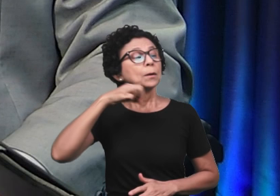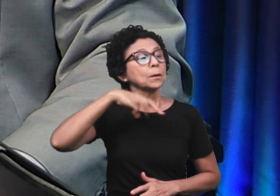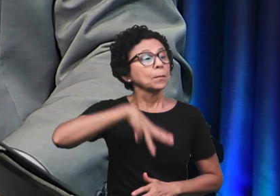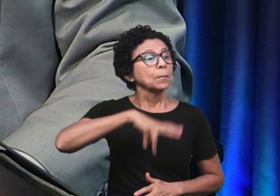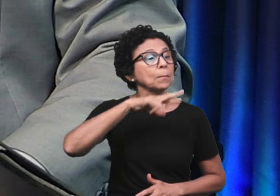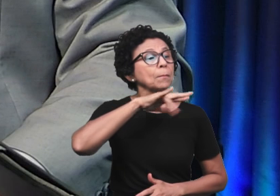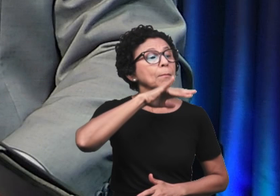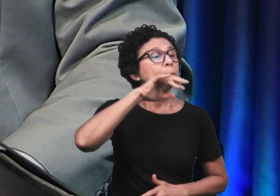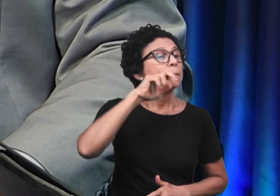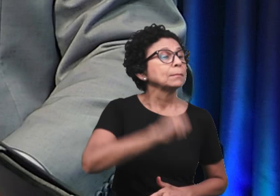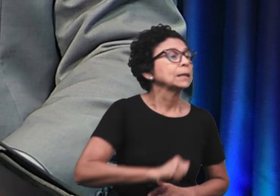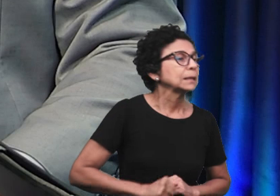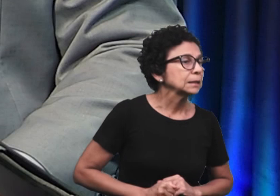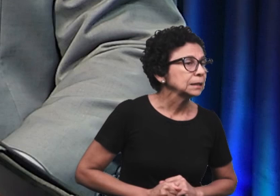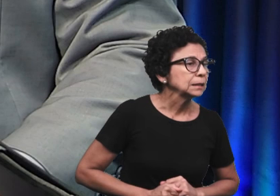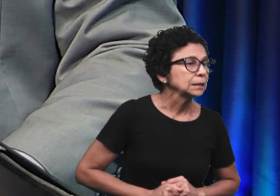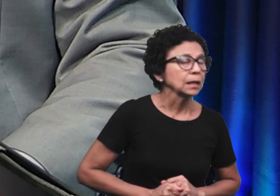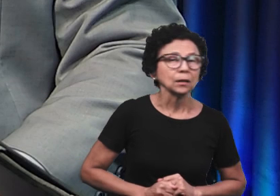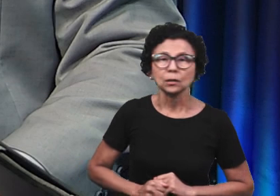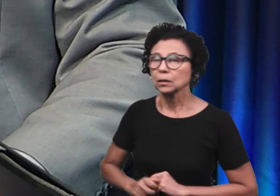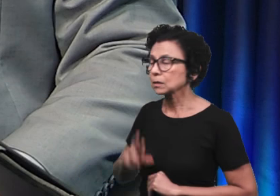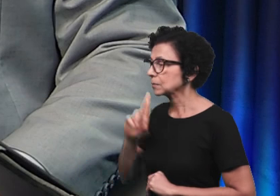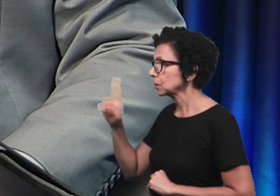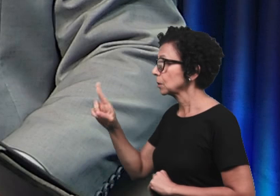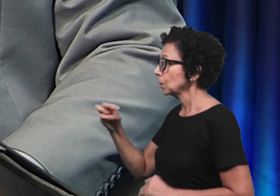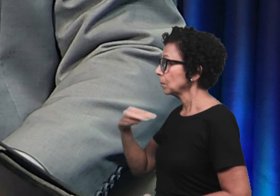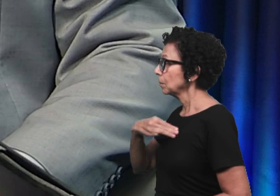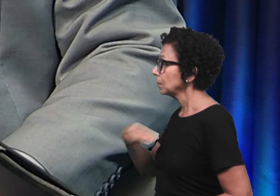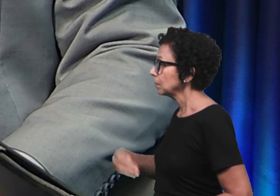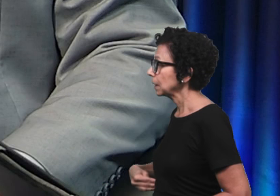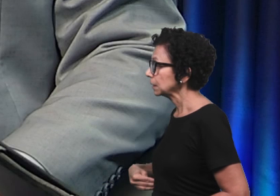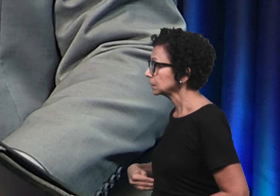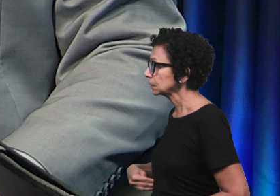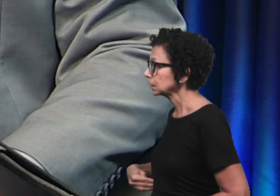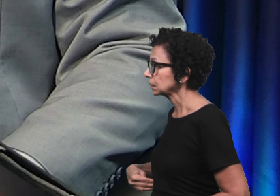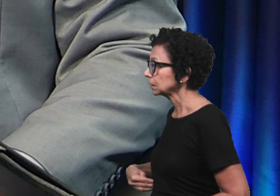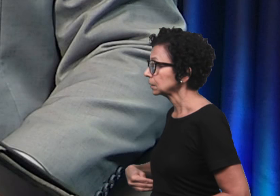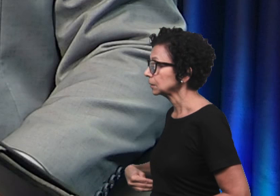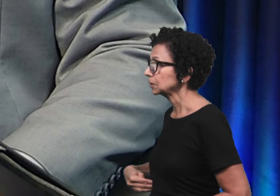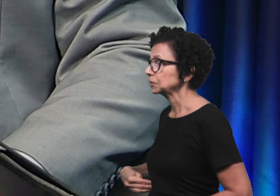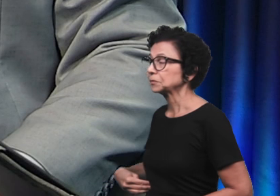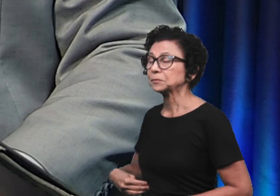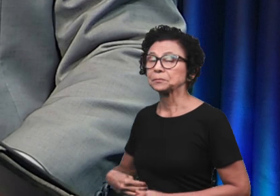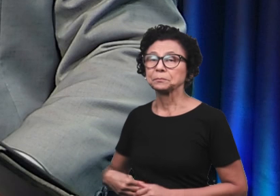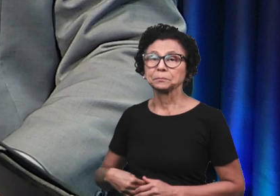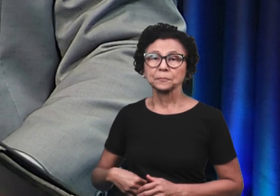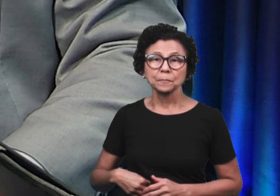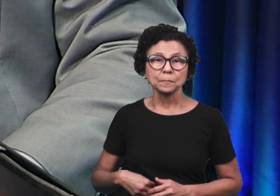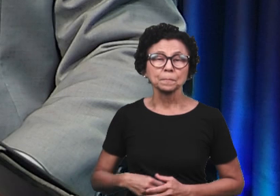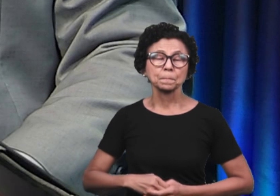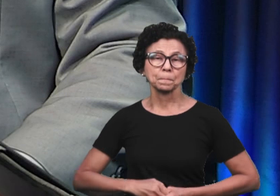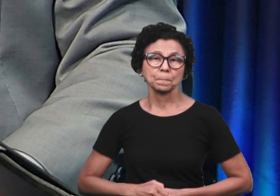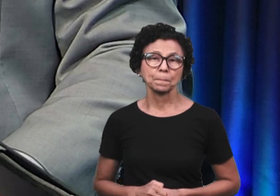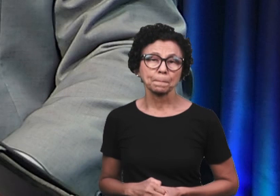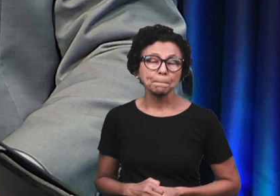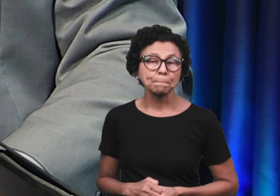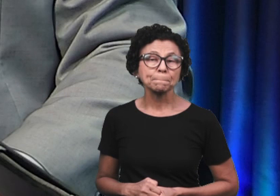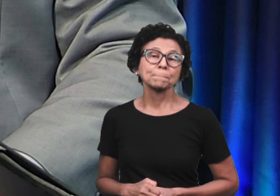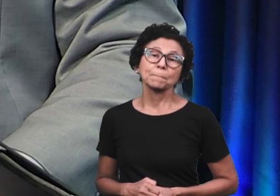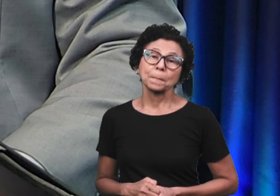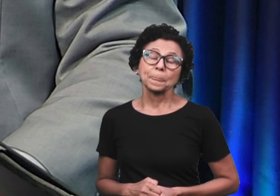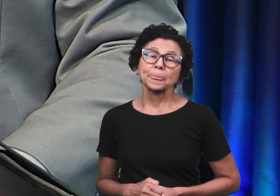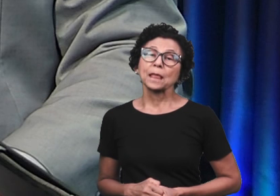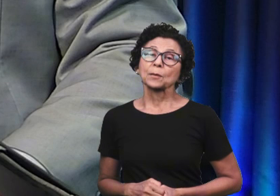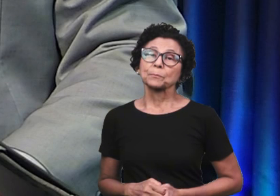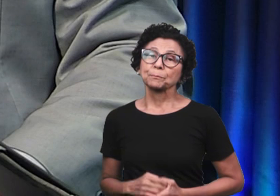voltando disse, mestre. Glória a Deus, né? Então, o nosso relacionamento é com Deus vivo.